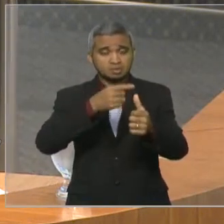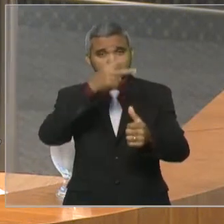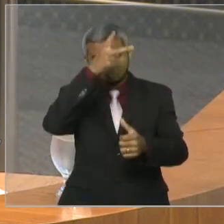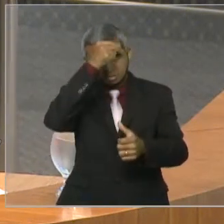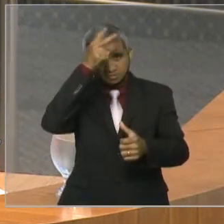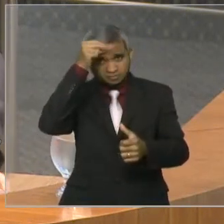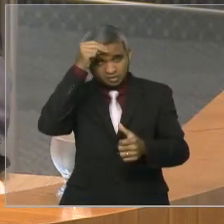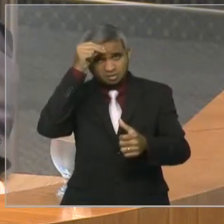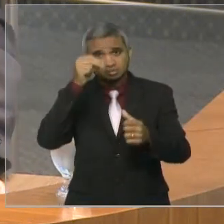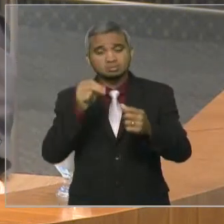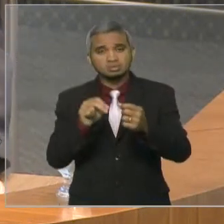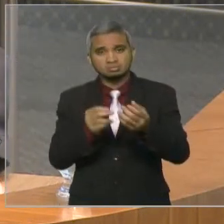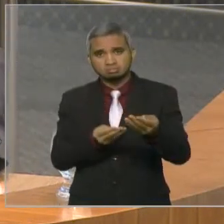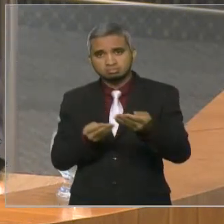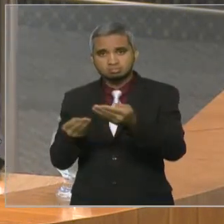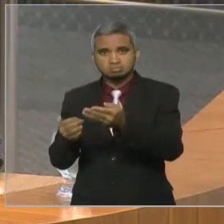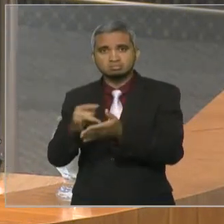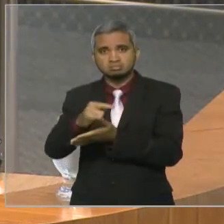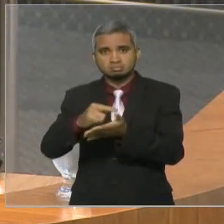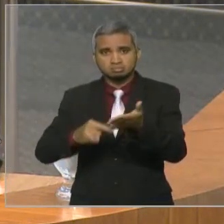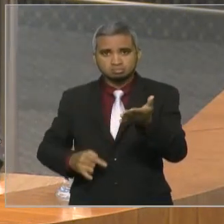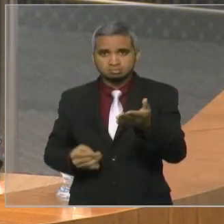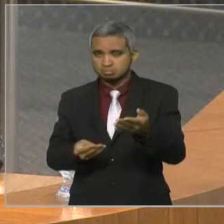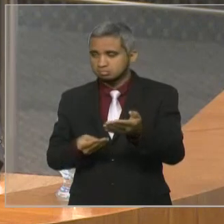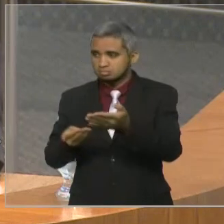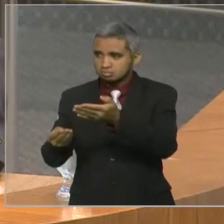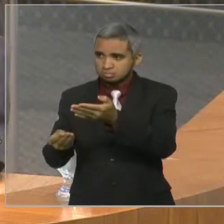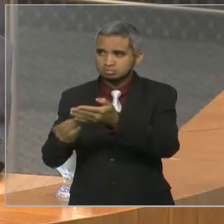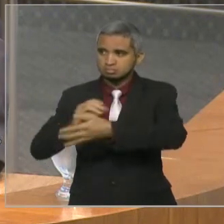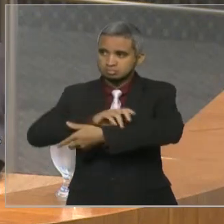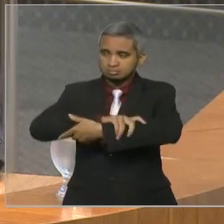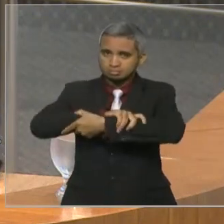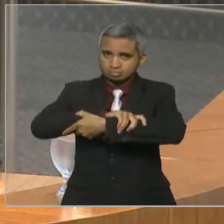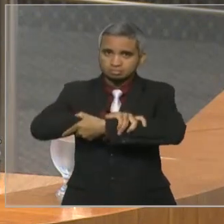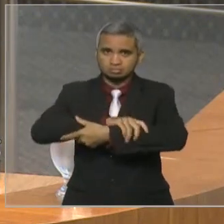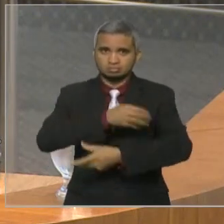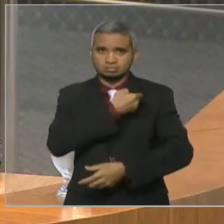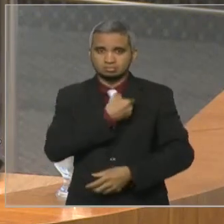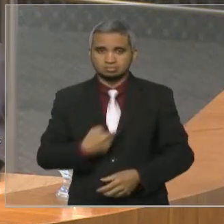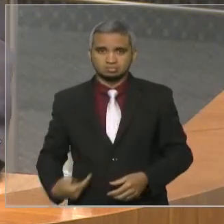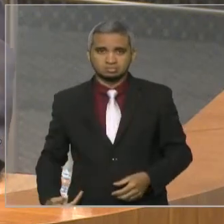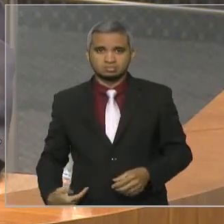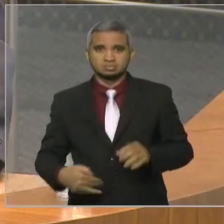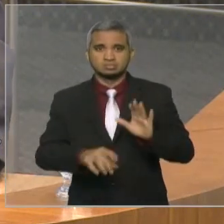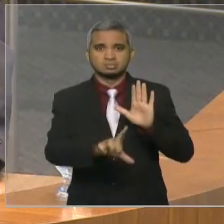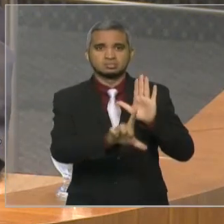lei que nós aprovamos em 2017, que é a lei número